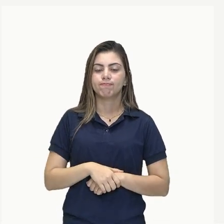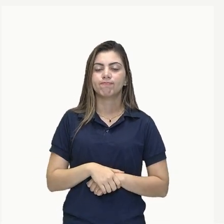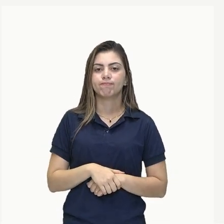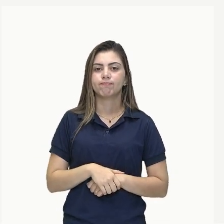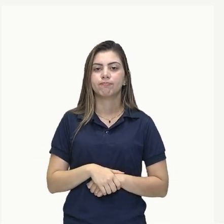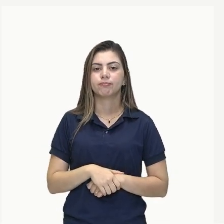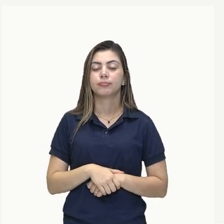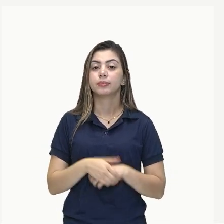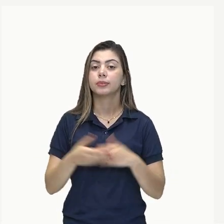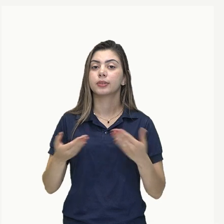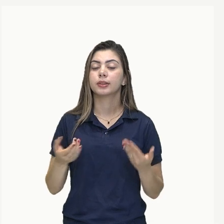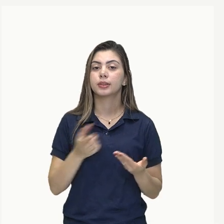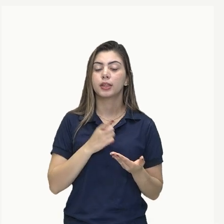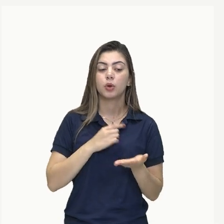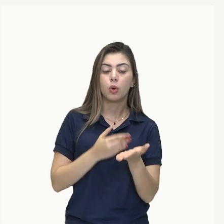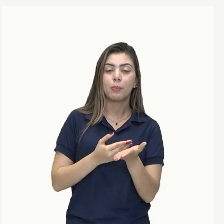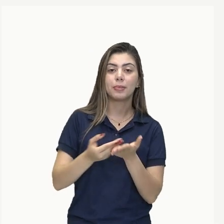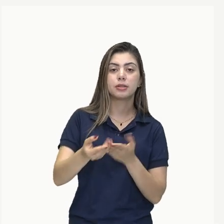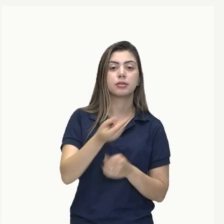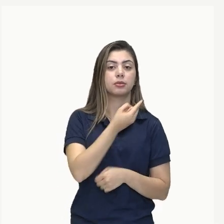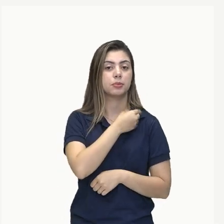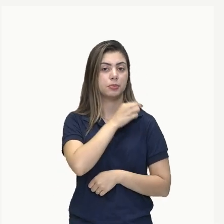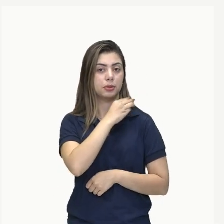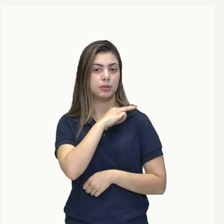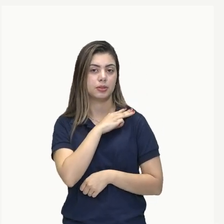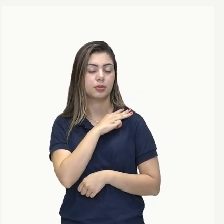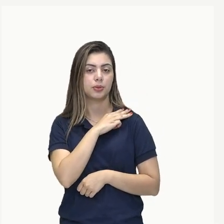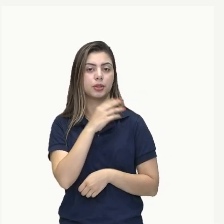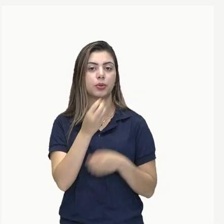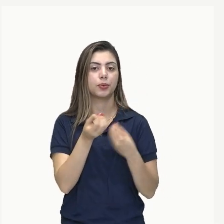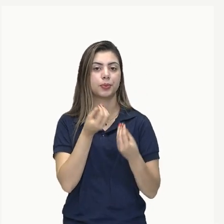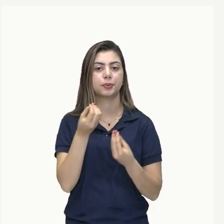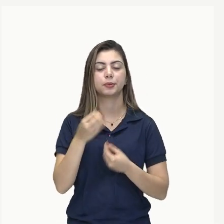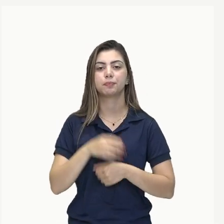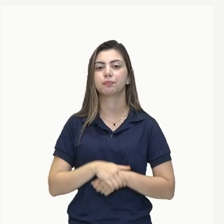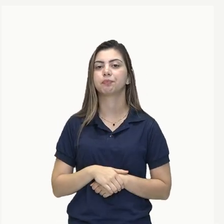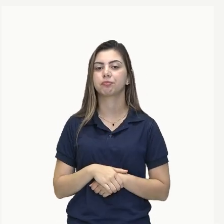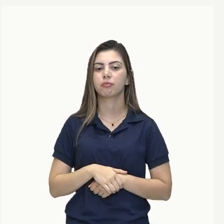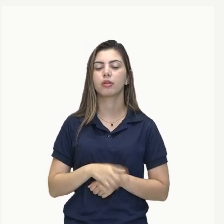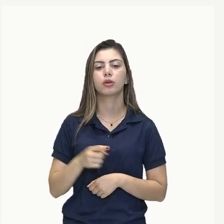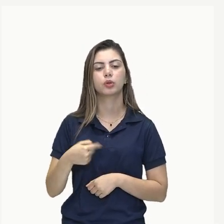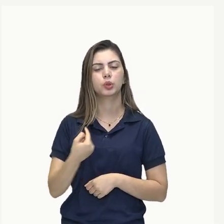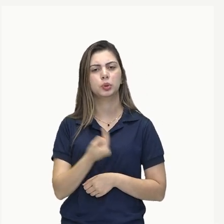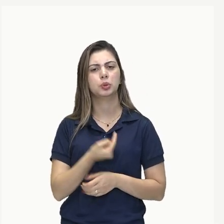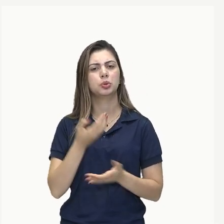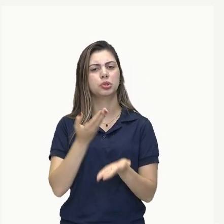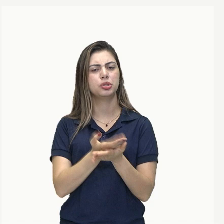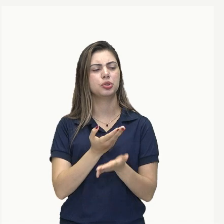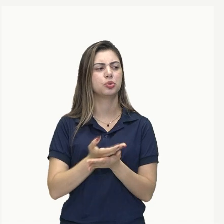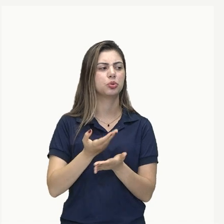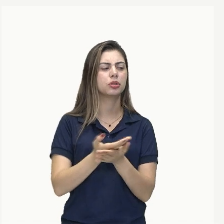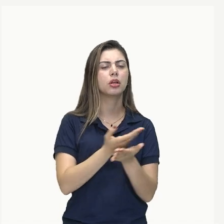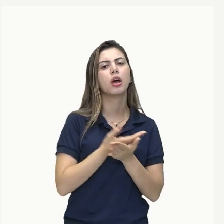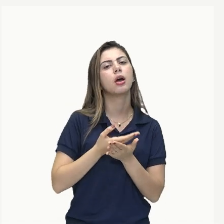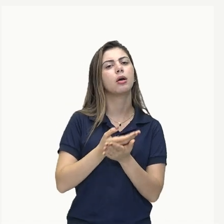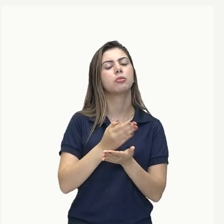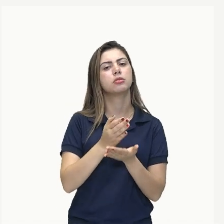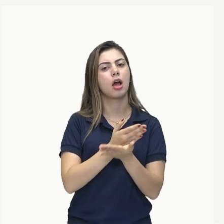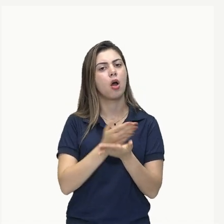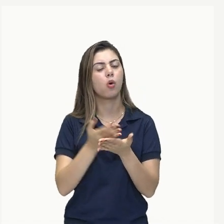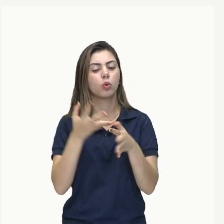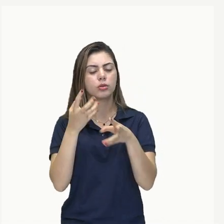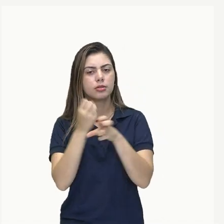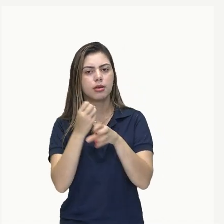entrando no ensino médio, a gente trabalha ali alguns cálculos,